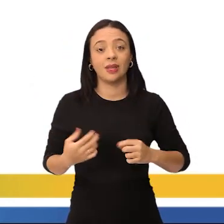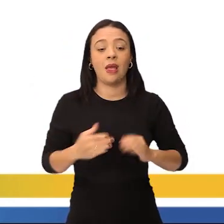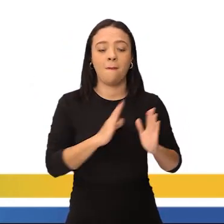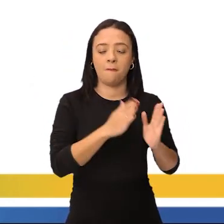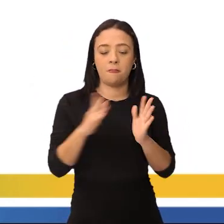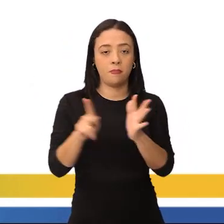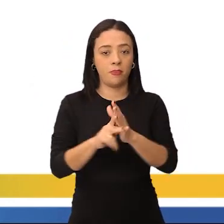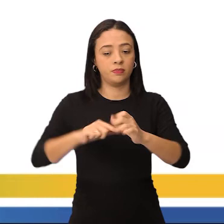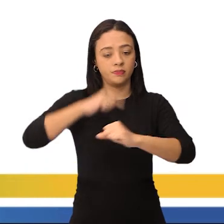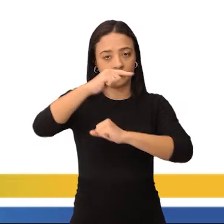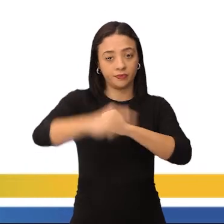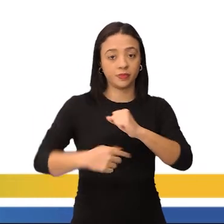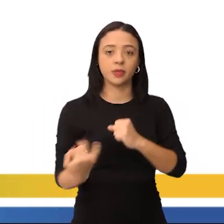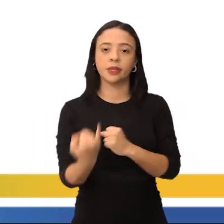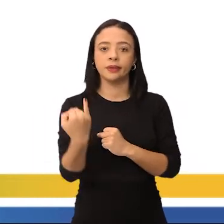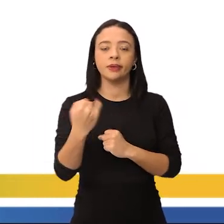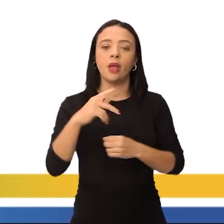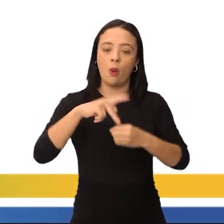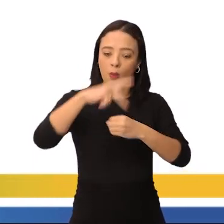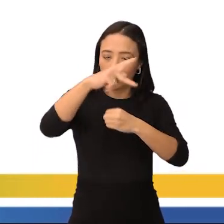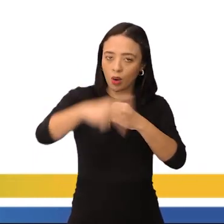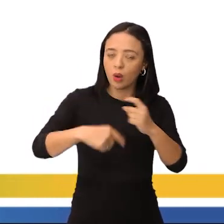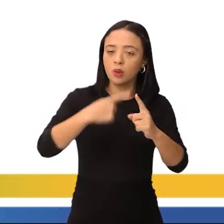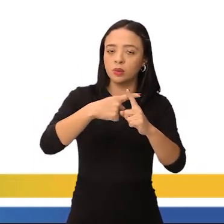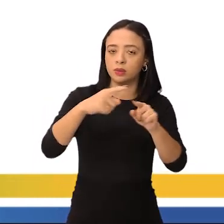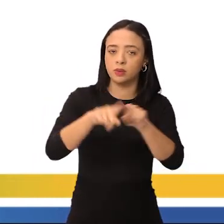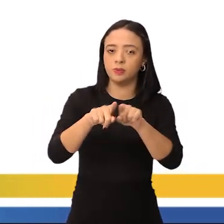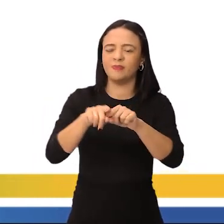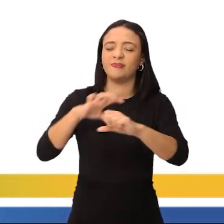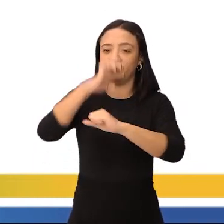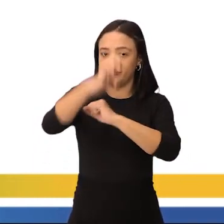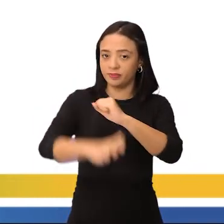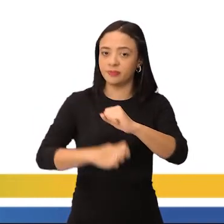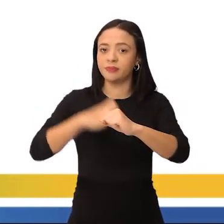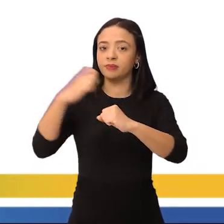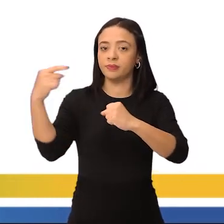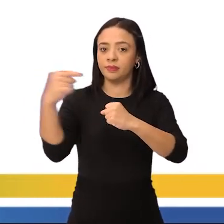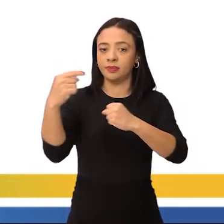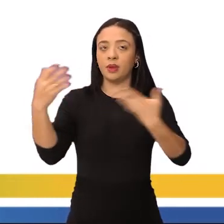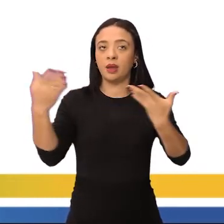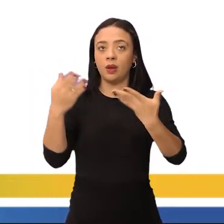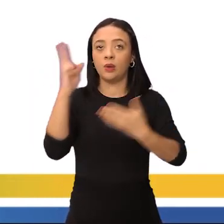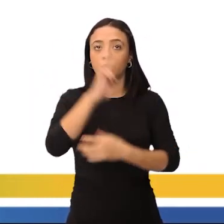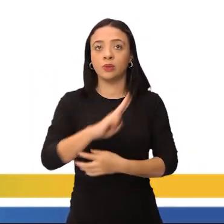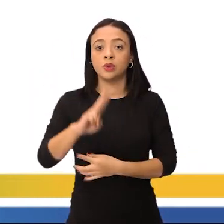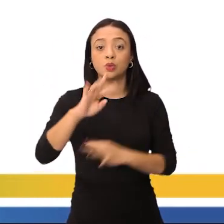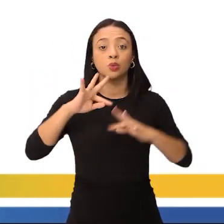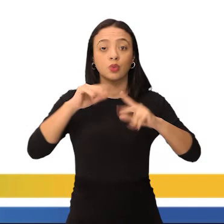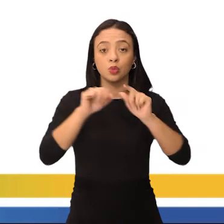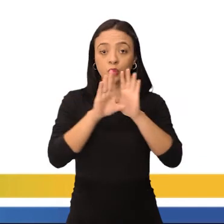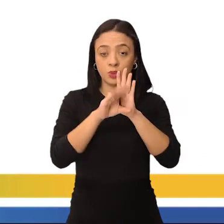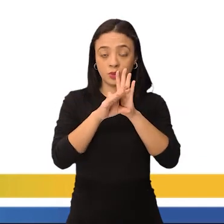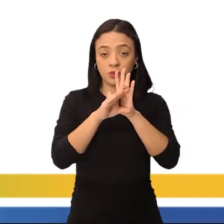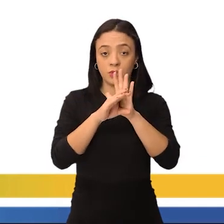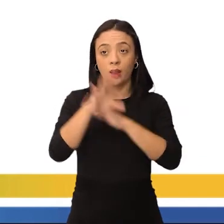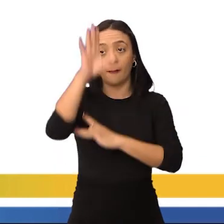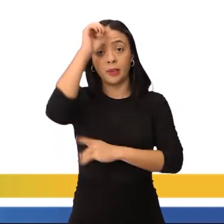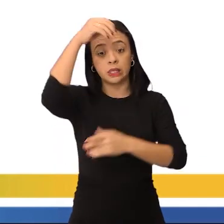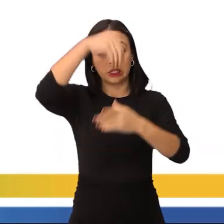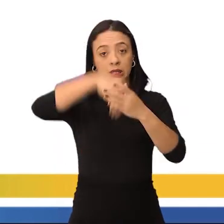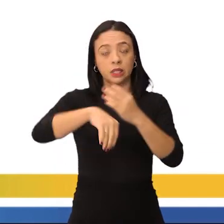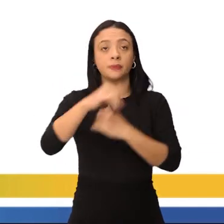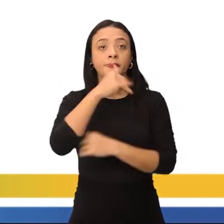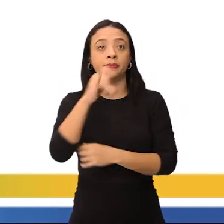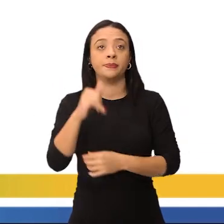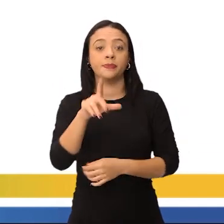era as partes do átomo que importava para a gente é o próton elétron né E vamos agora aplicar aqui o nosso conceito dentro das cargas né